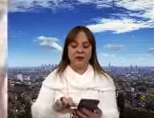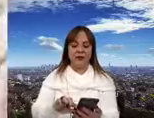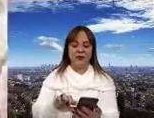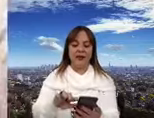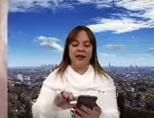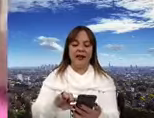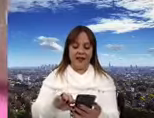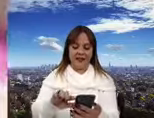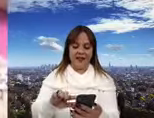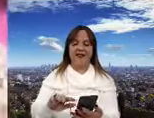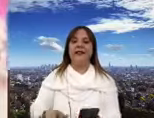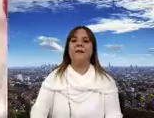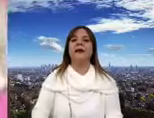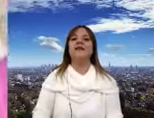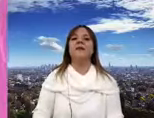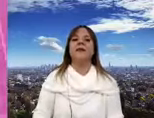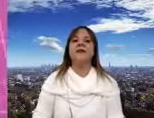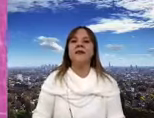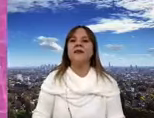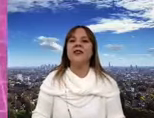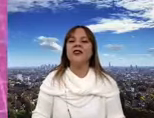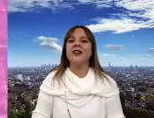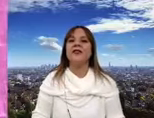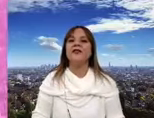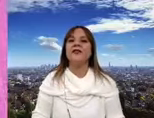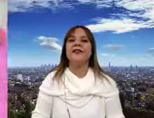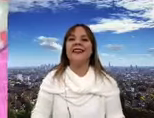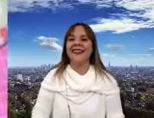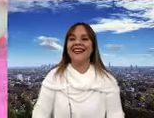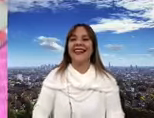ver. Participação especial do Jefferson.